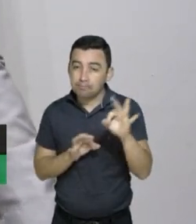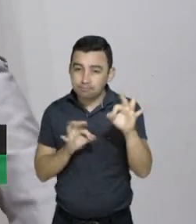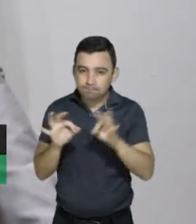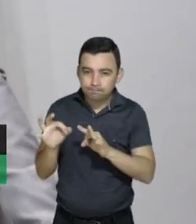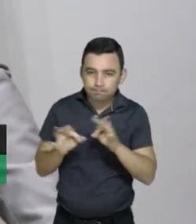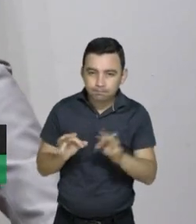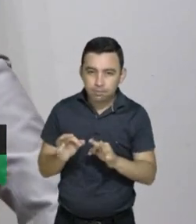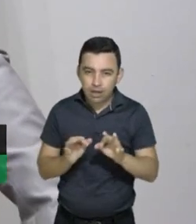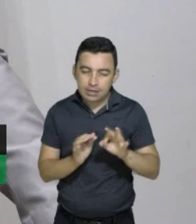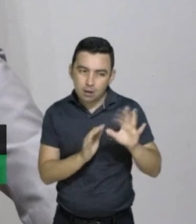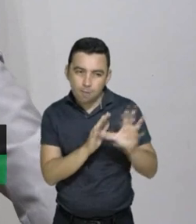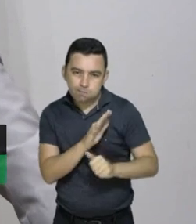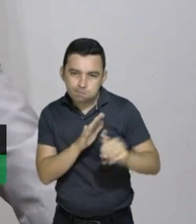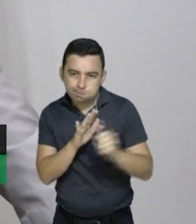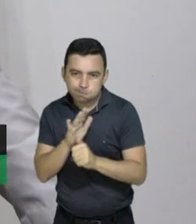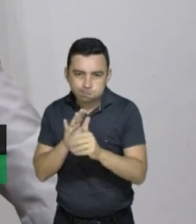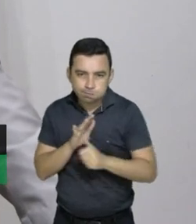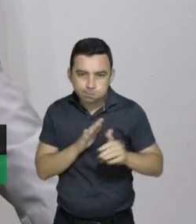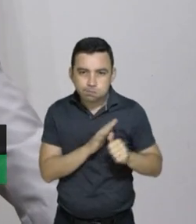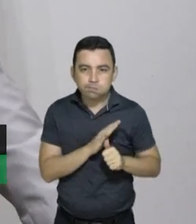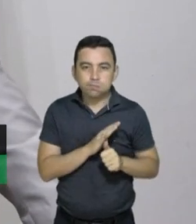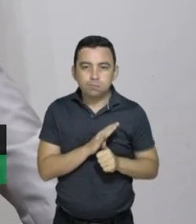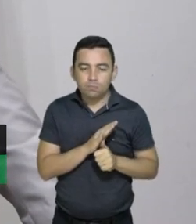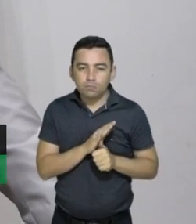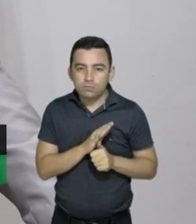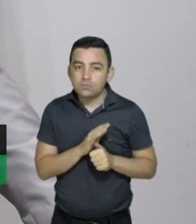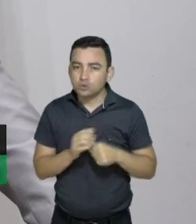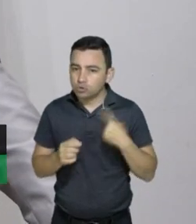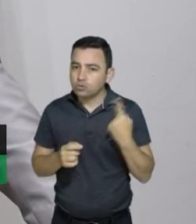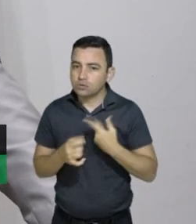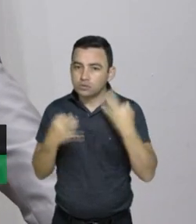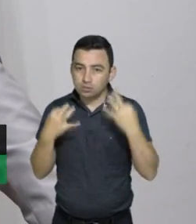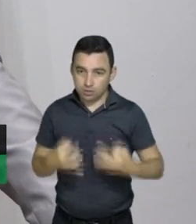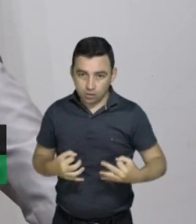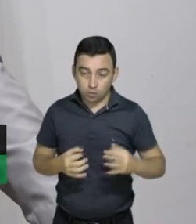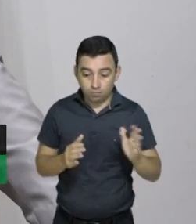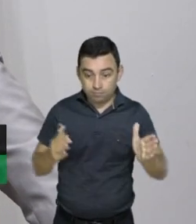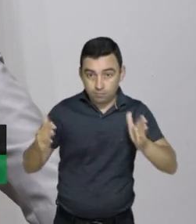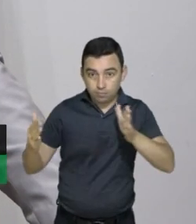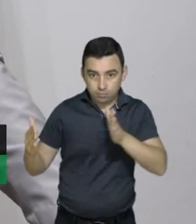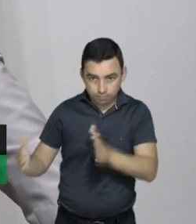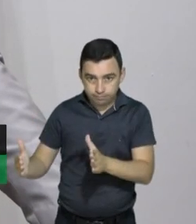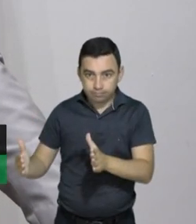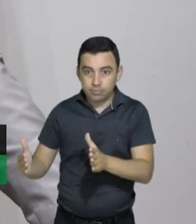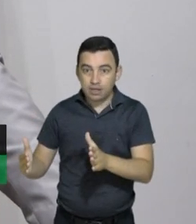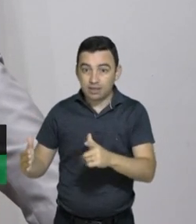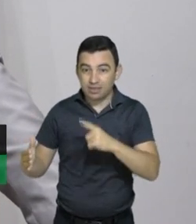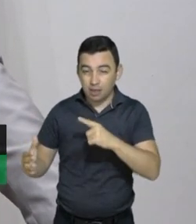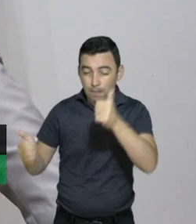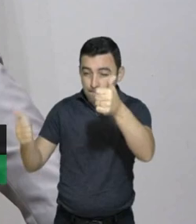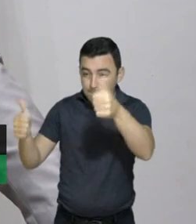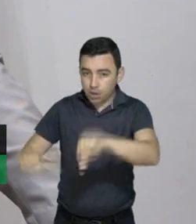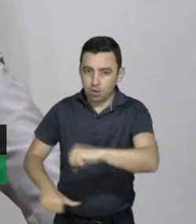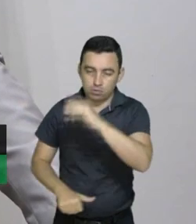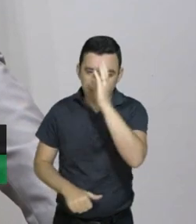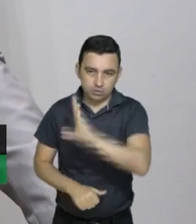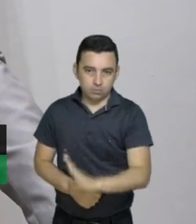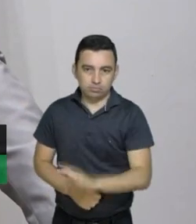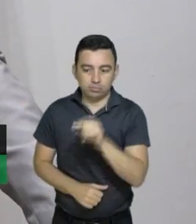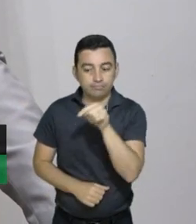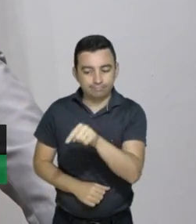sequestro então nós estamos cientes de que do outro lado da trincheira está a história do Brasil